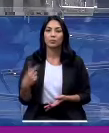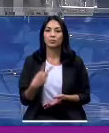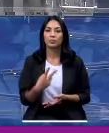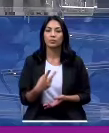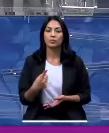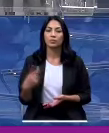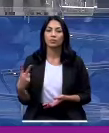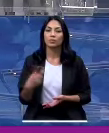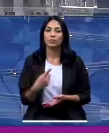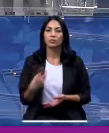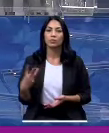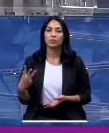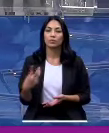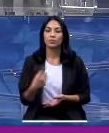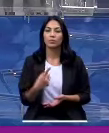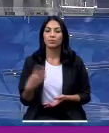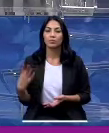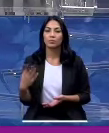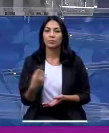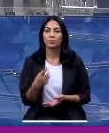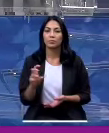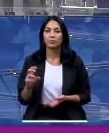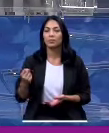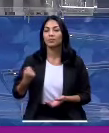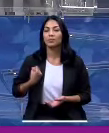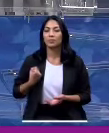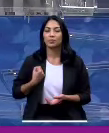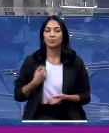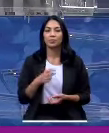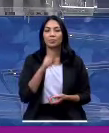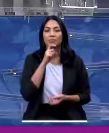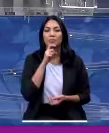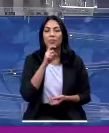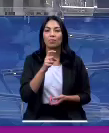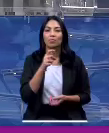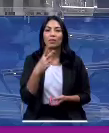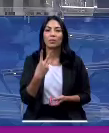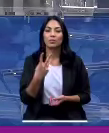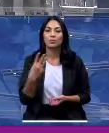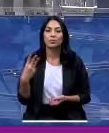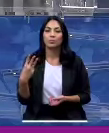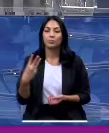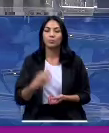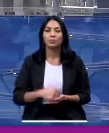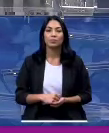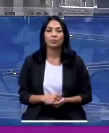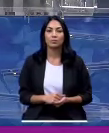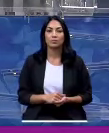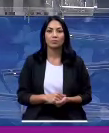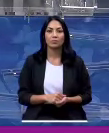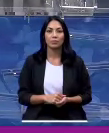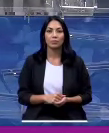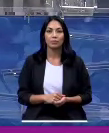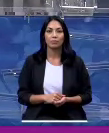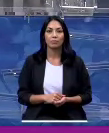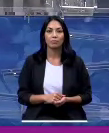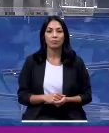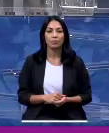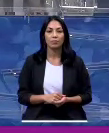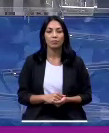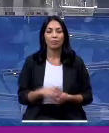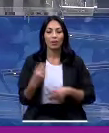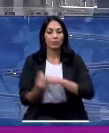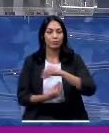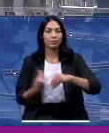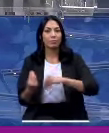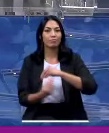12, 13, 14 ou 15 números. Bola verde número 23. Verde 23. O